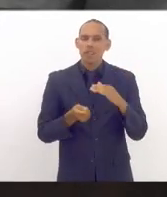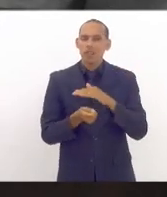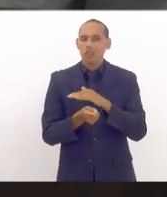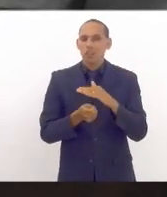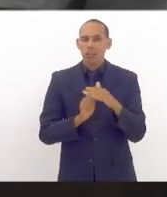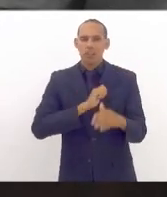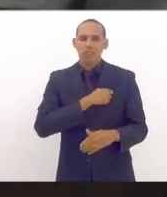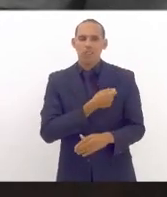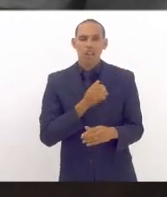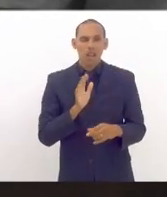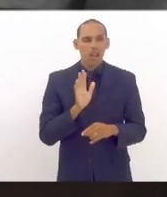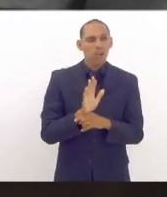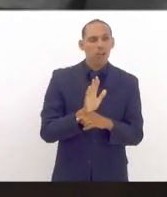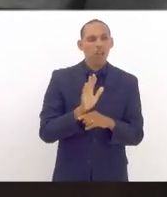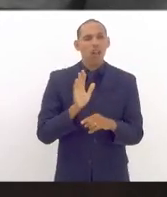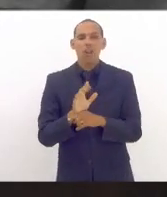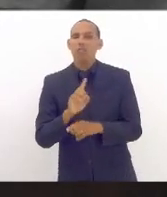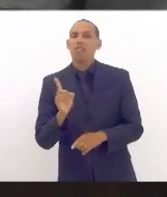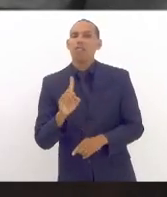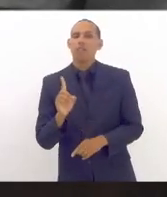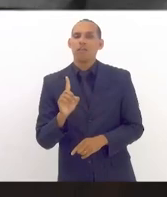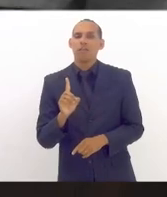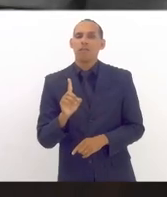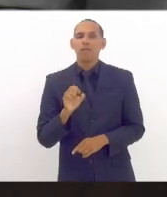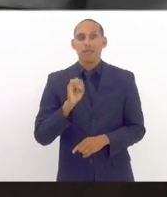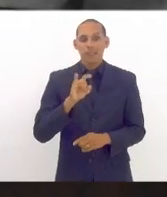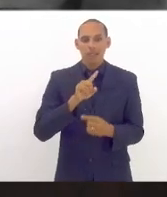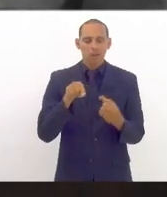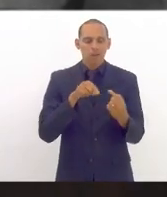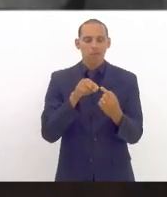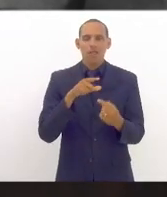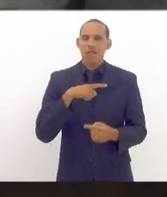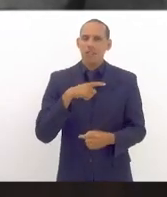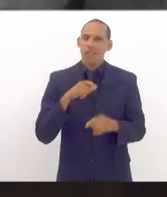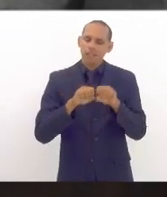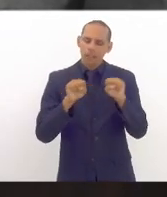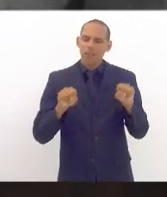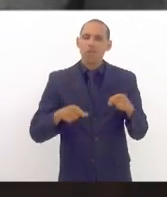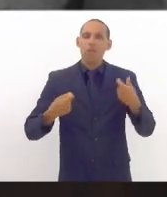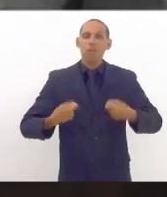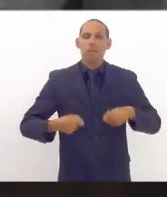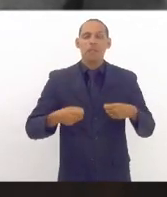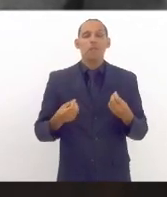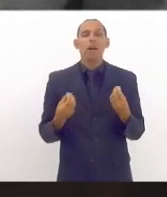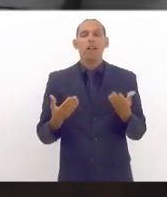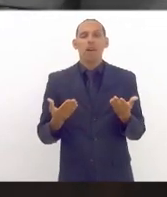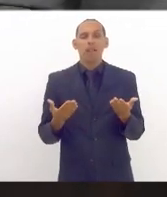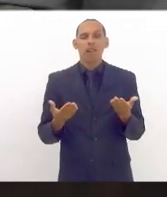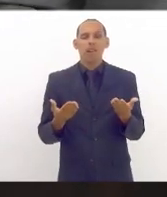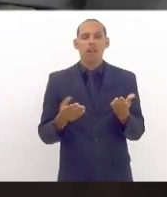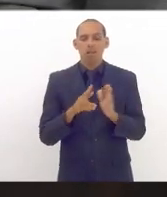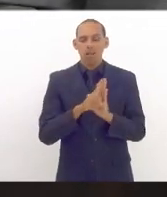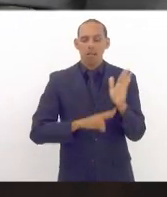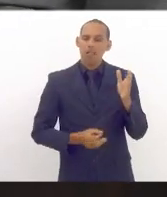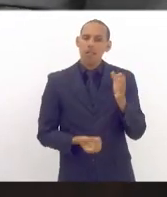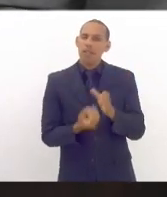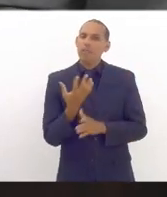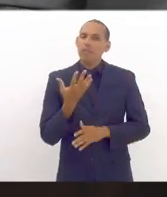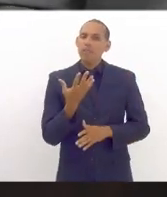ou não mas se tem as metas precisa de um sistema que possa produzir um relatório